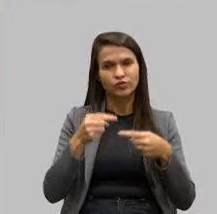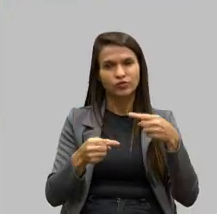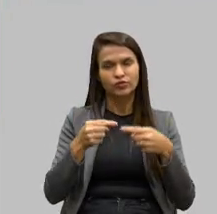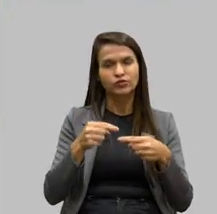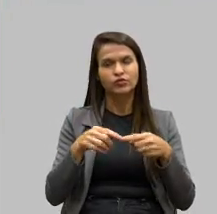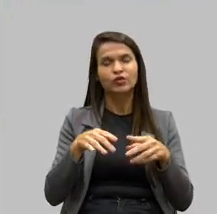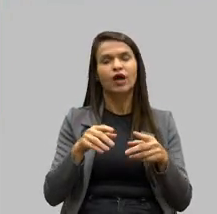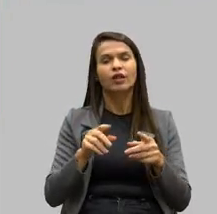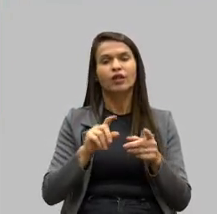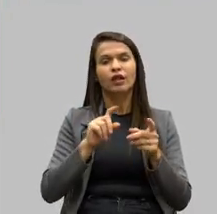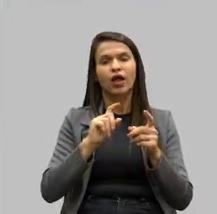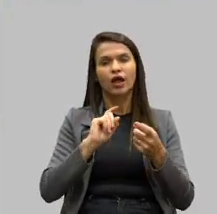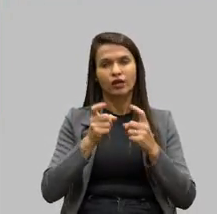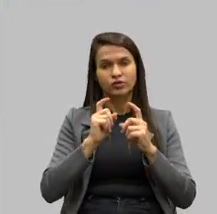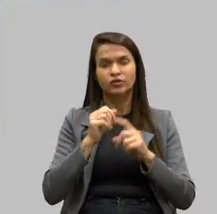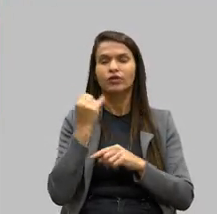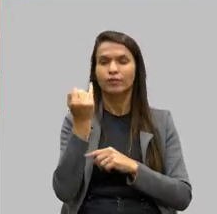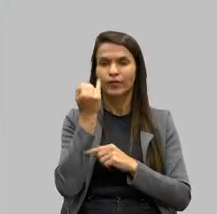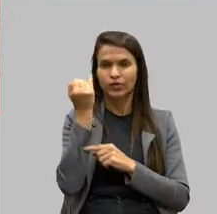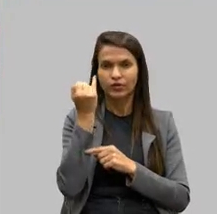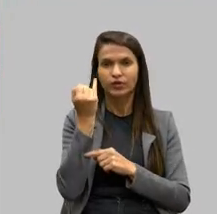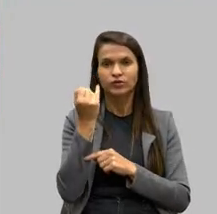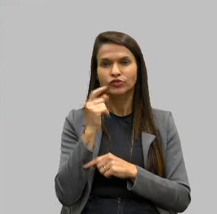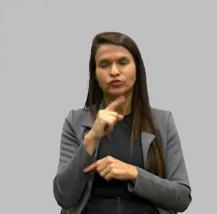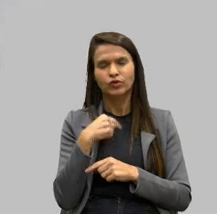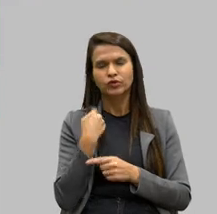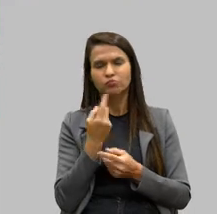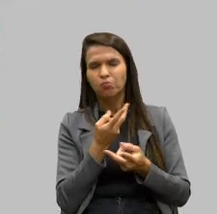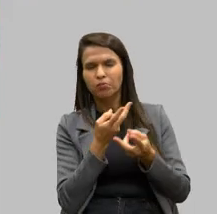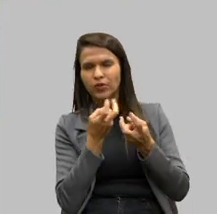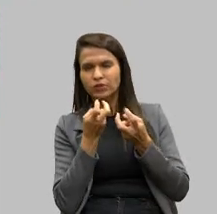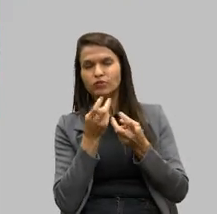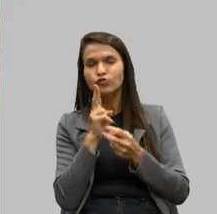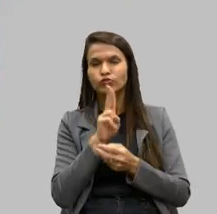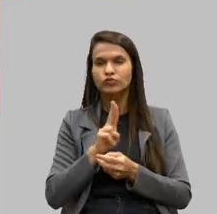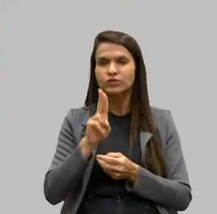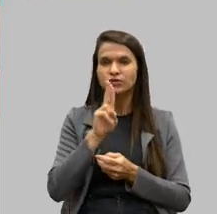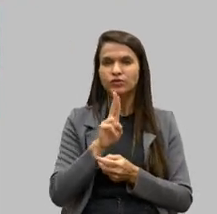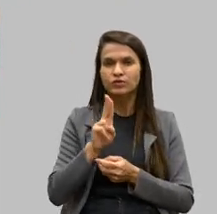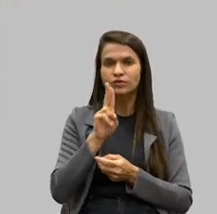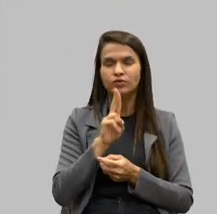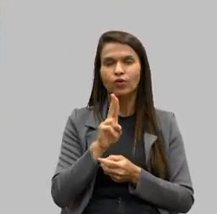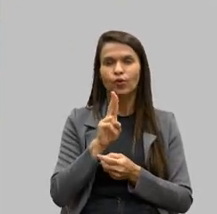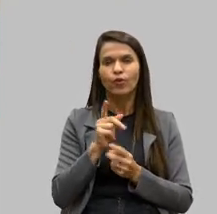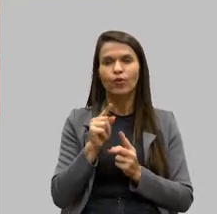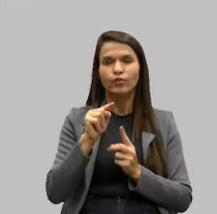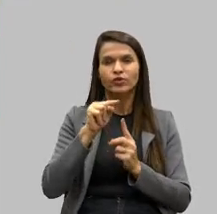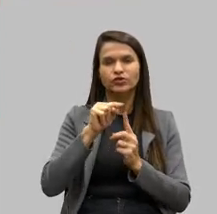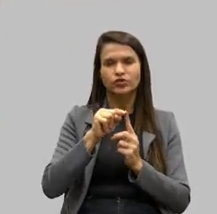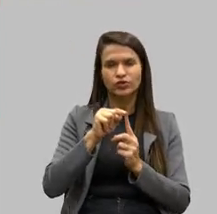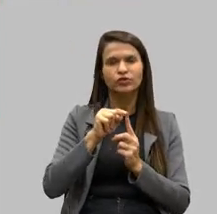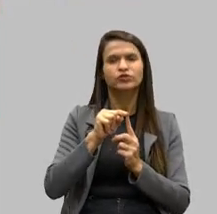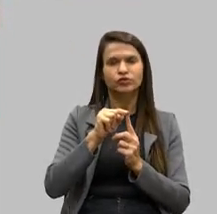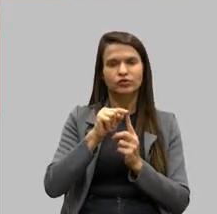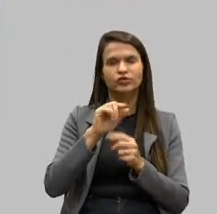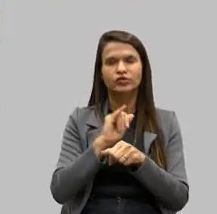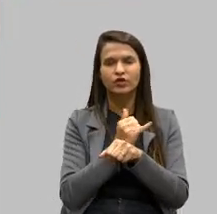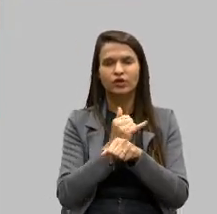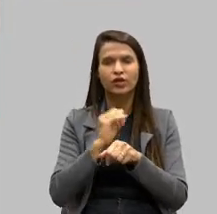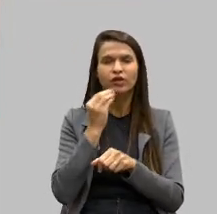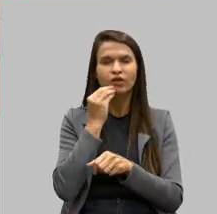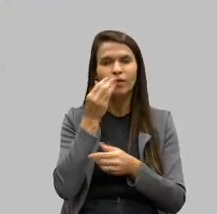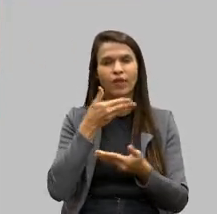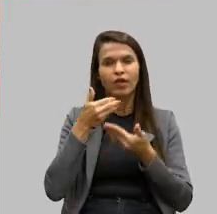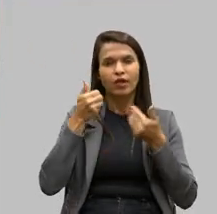importantes, e nós acabamos escutando e utilizando como, sim, ferramenta para poder tentar melhorar a